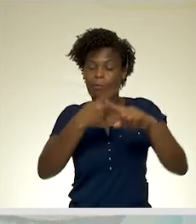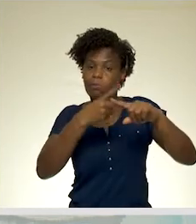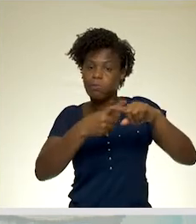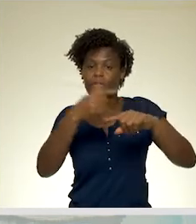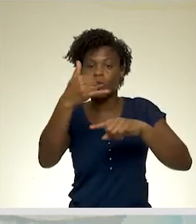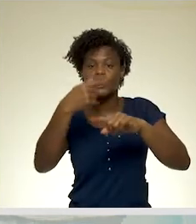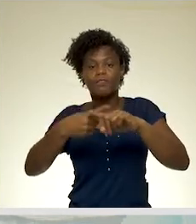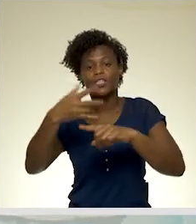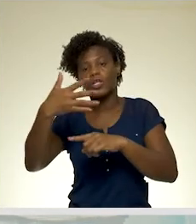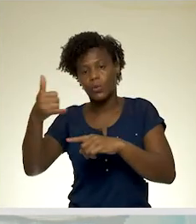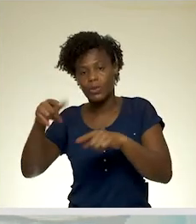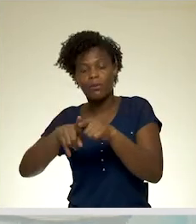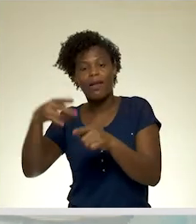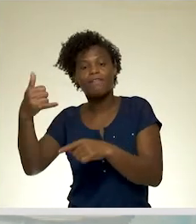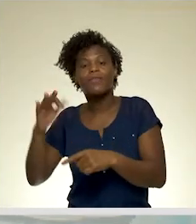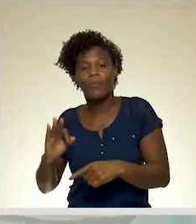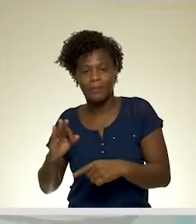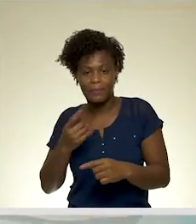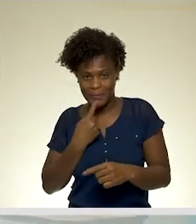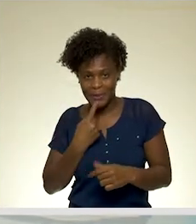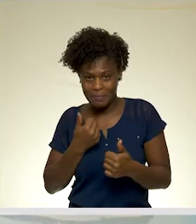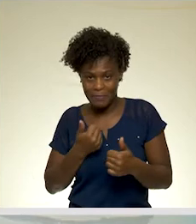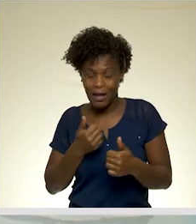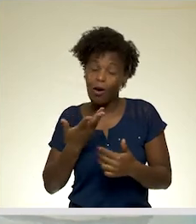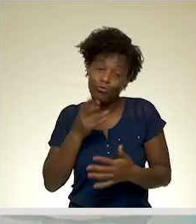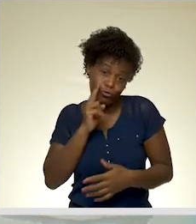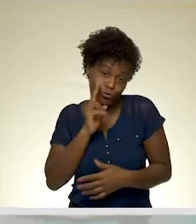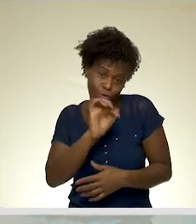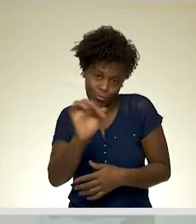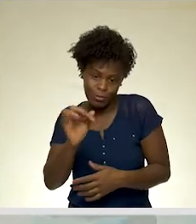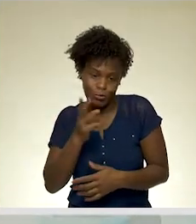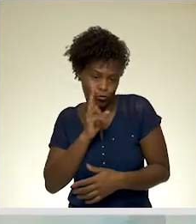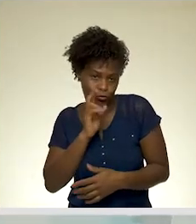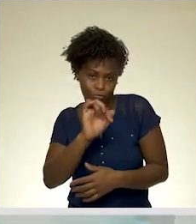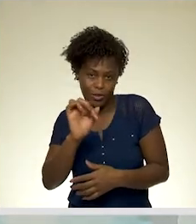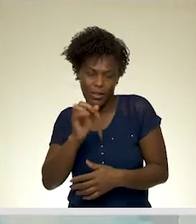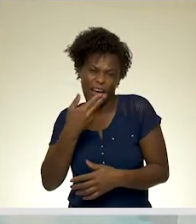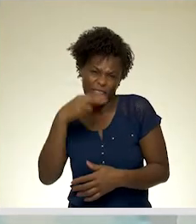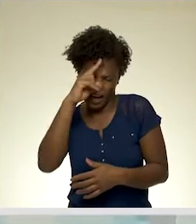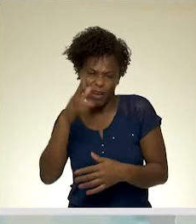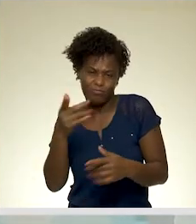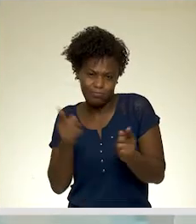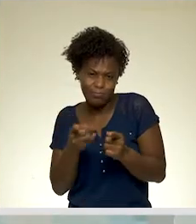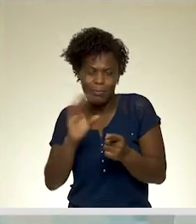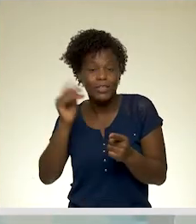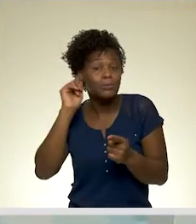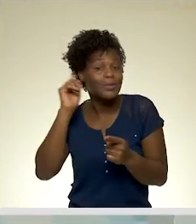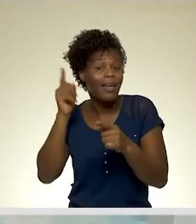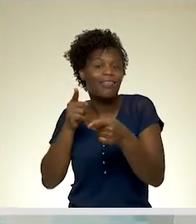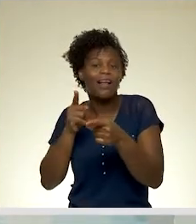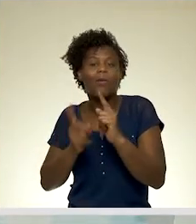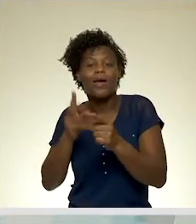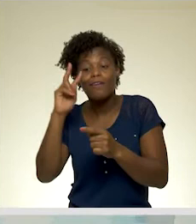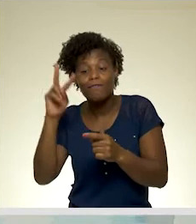elas, 2 vezes 12 dá 24. Bem, peço desculpa, houve um pequeno lapso, mas o mais importante aqui